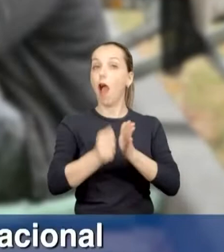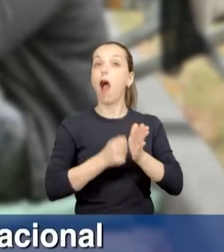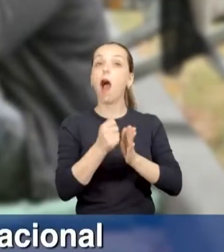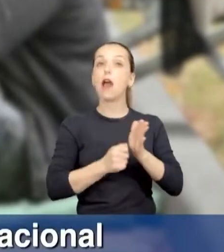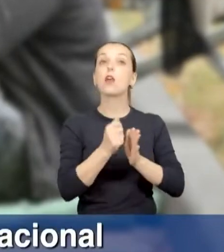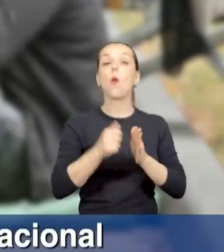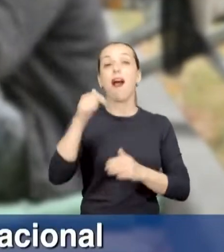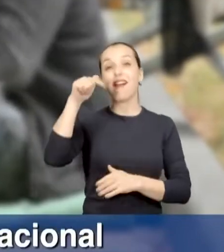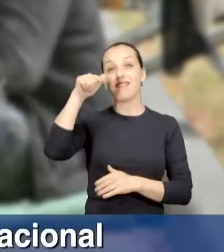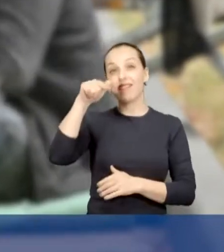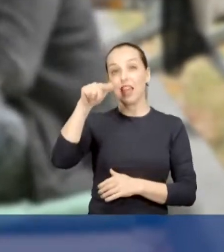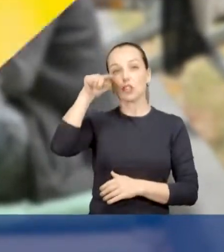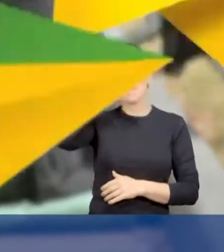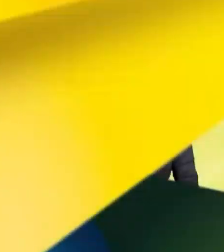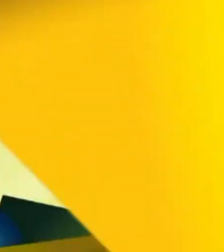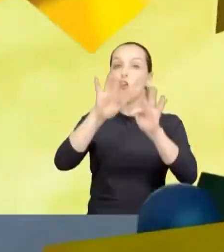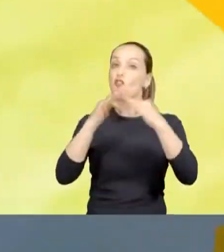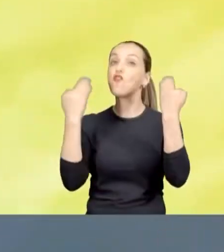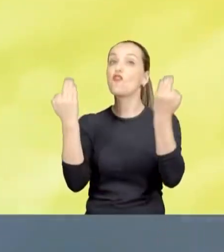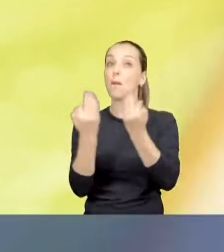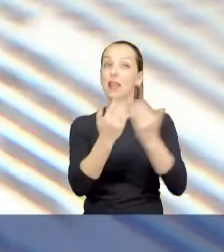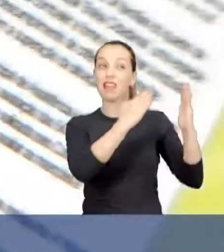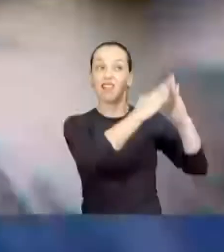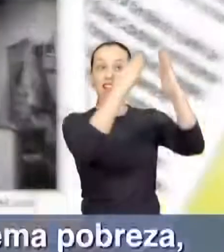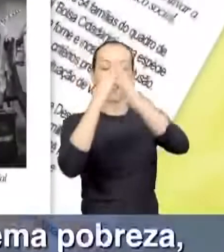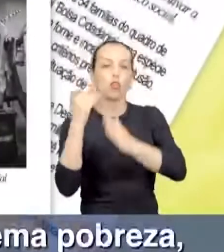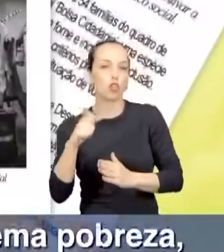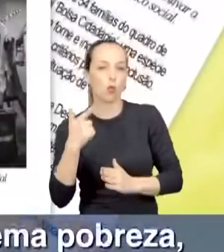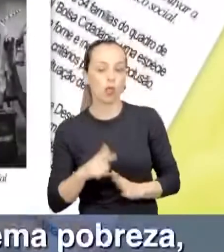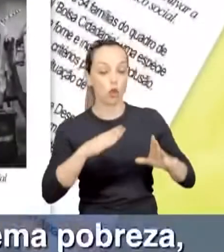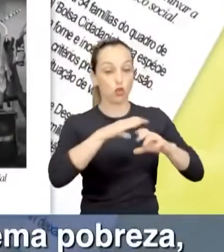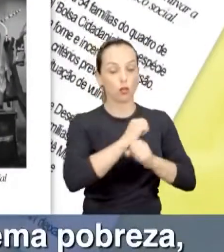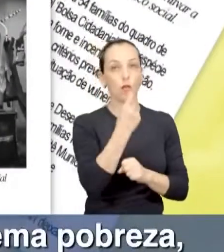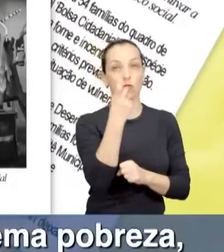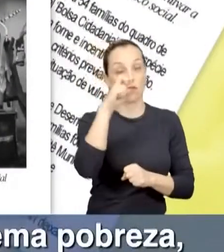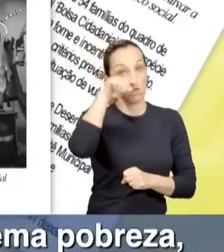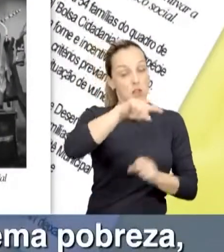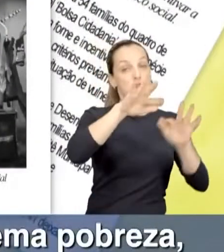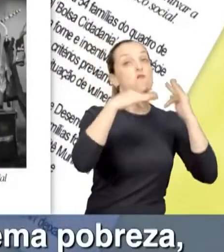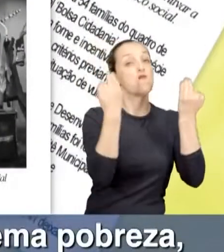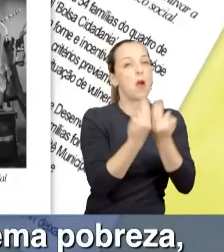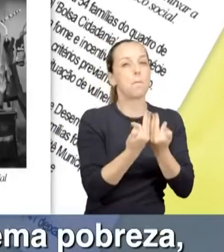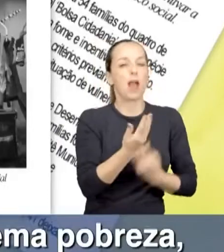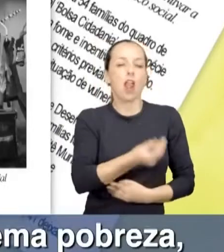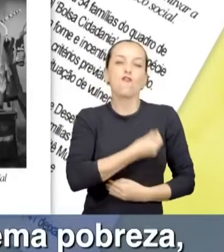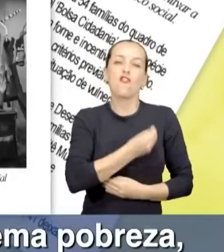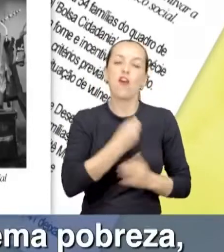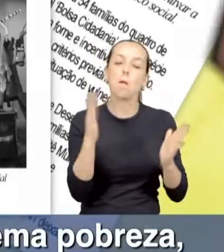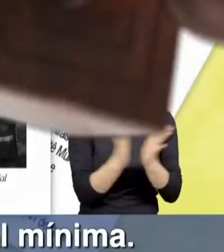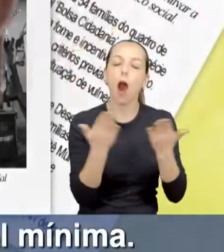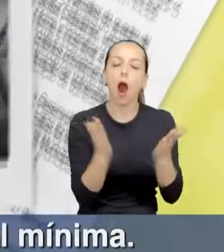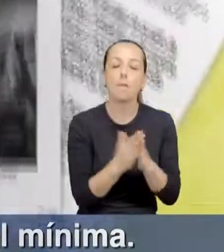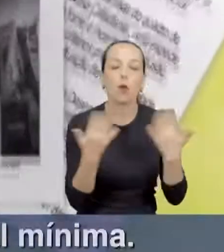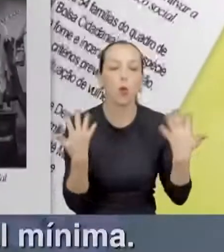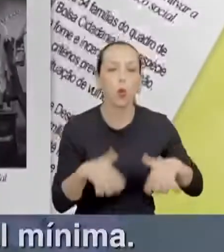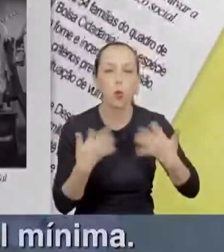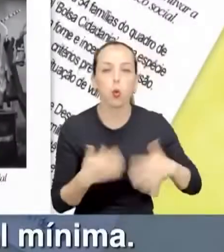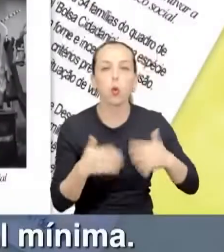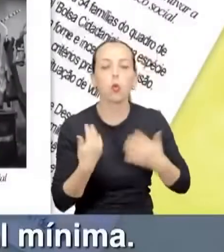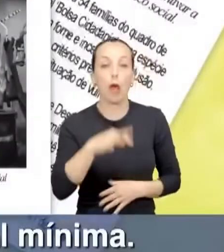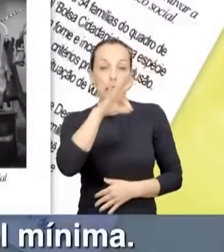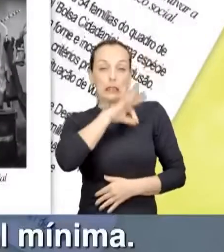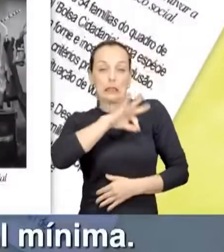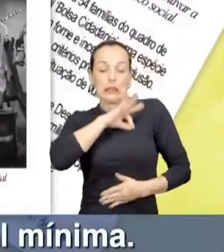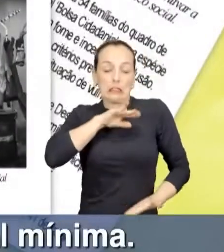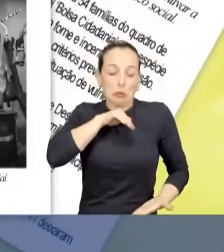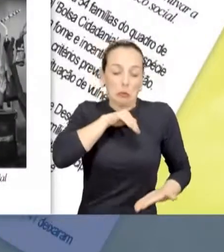Araraquara possui um déficit habitacional de 7 mil famílias. 15 mil famílias vivem em estado de extrema pobreza, sobrevivendo com uma